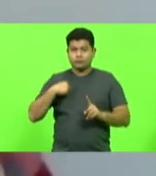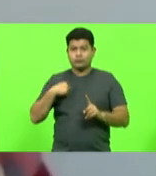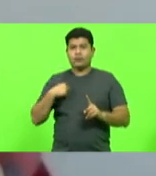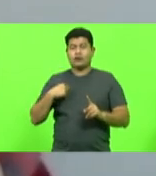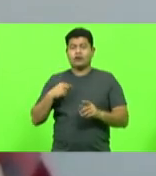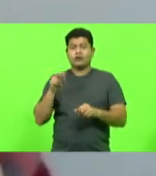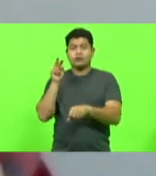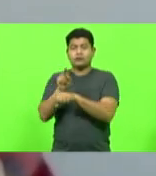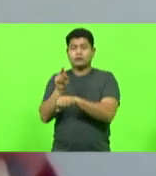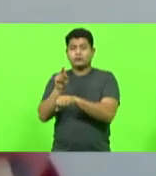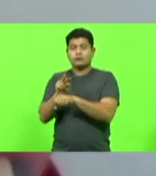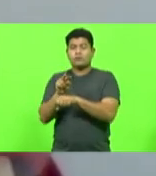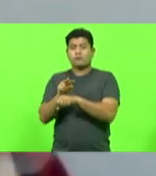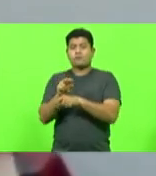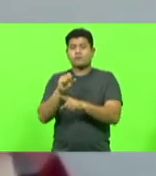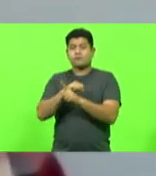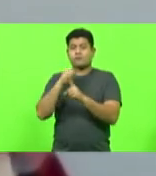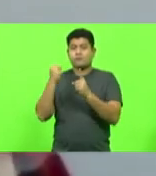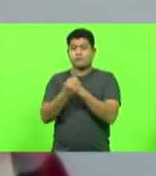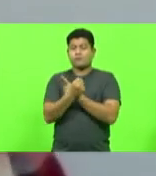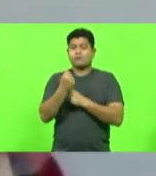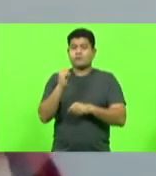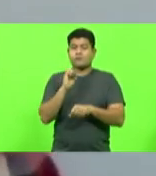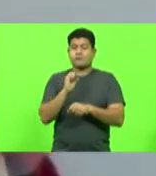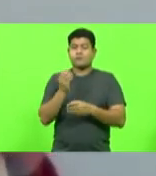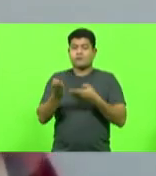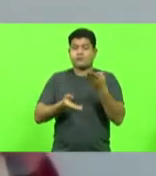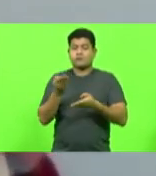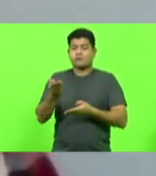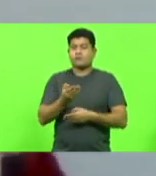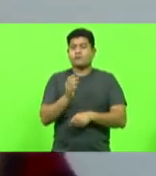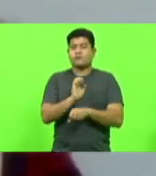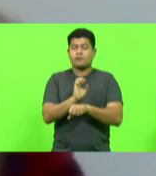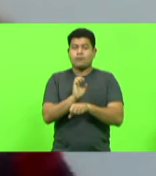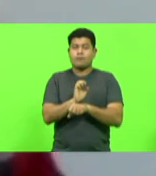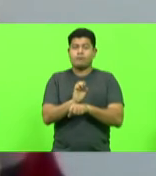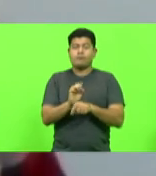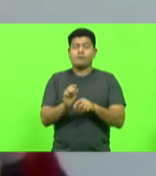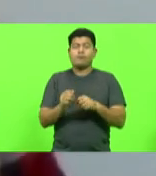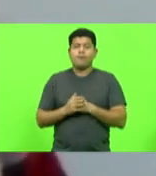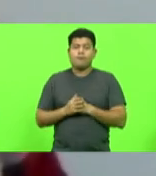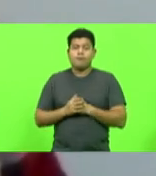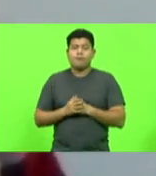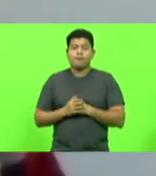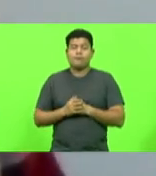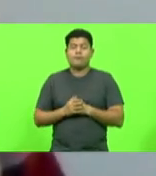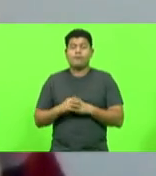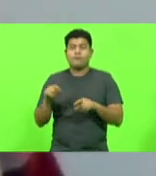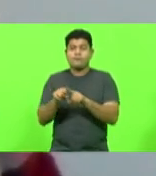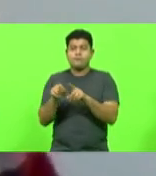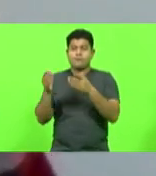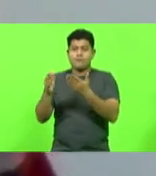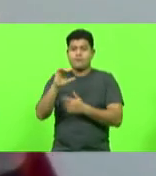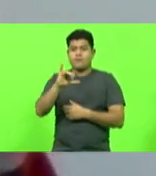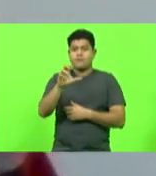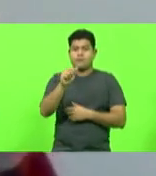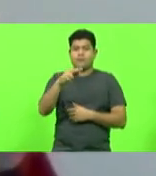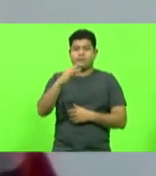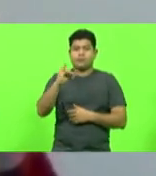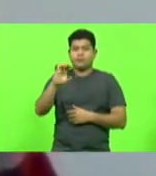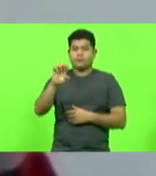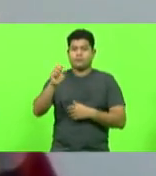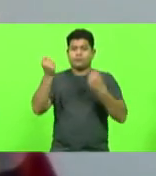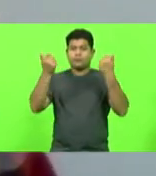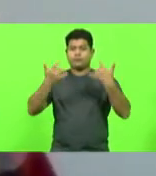vigilância socioassistencial estadual. Ressaltar também, como bem pontuou a Janice, né, que ainda que com muitas dificuldades,